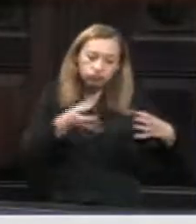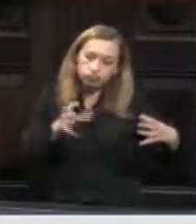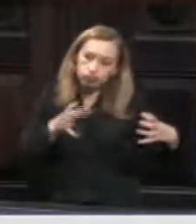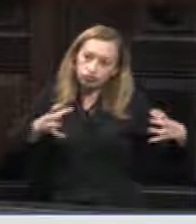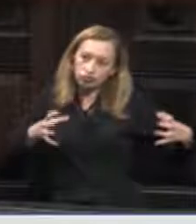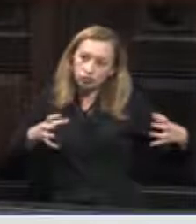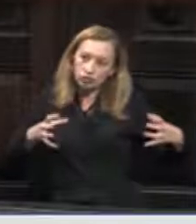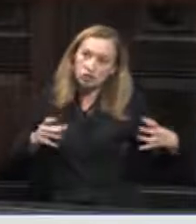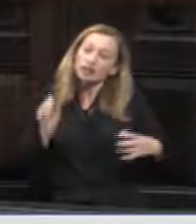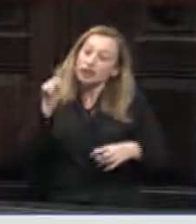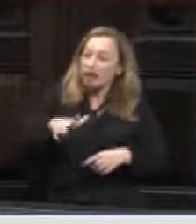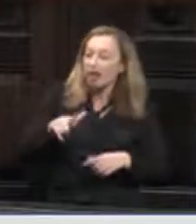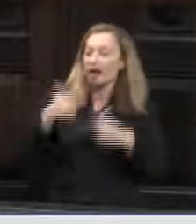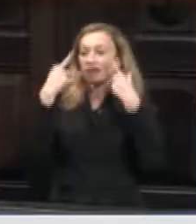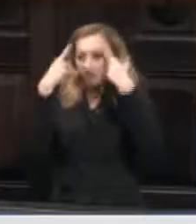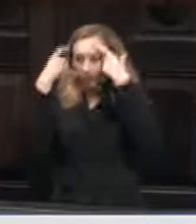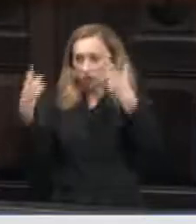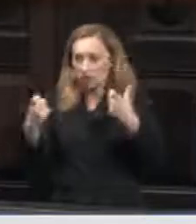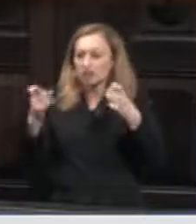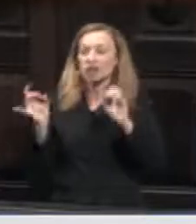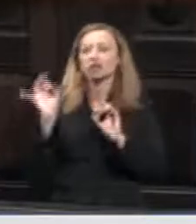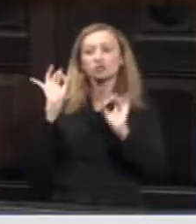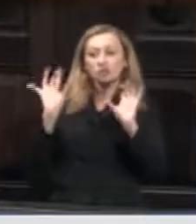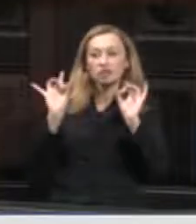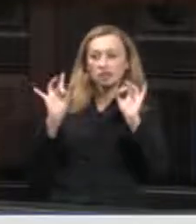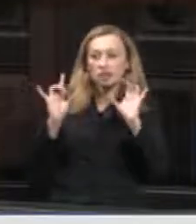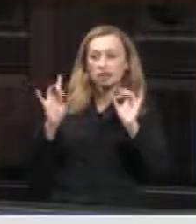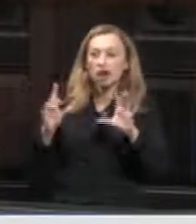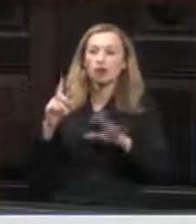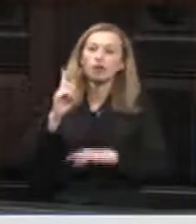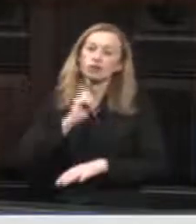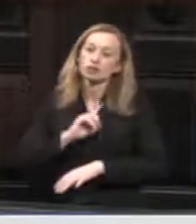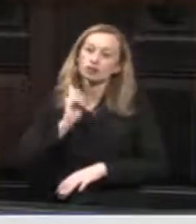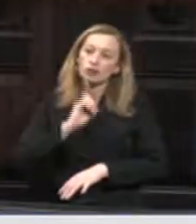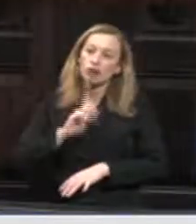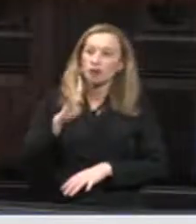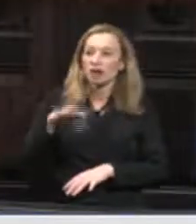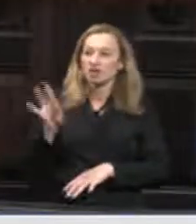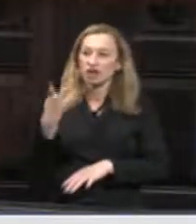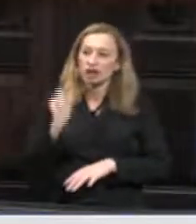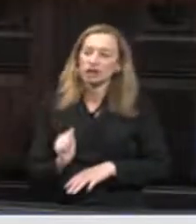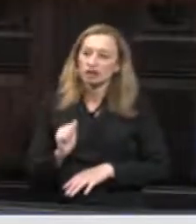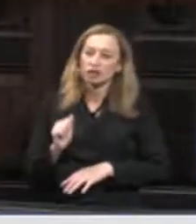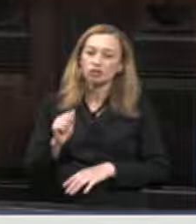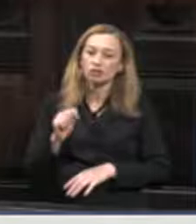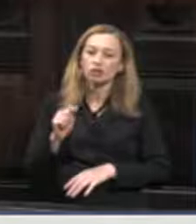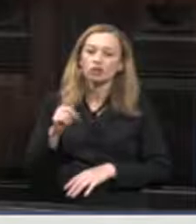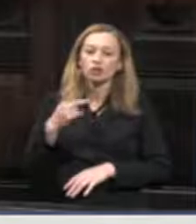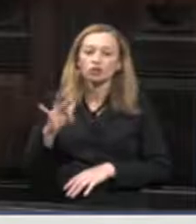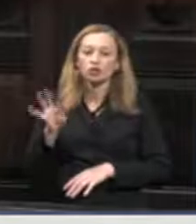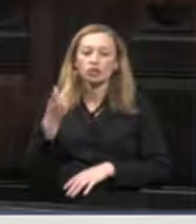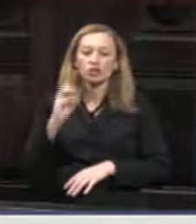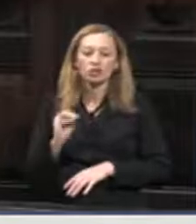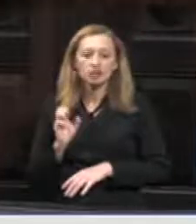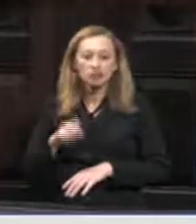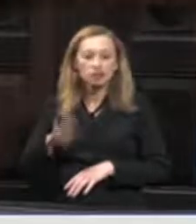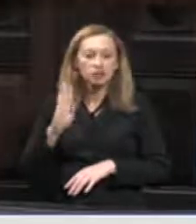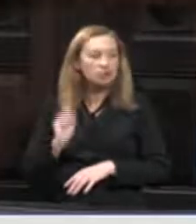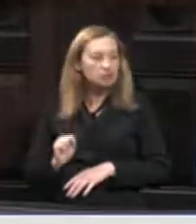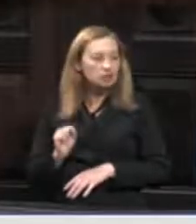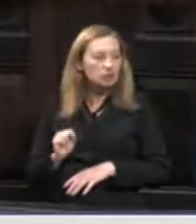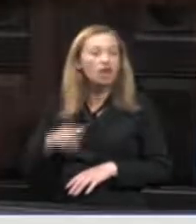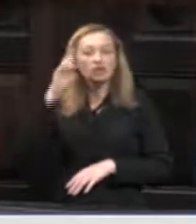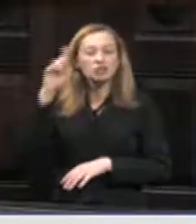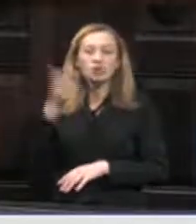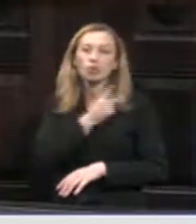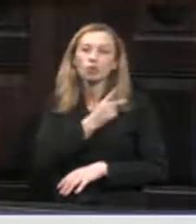é a questão da violência, em especial na Baixada Fluminense. Senhor presidente, vocês terem